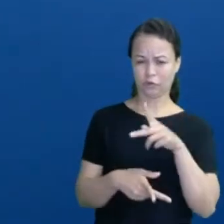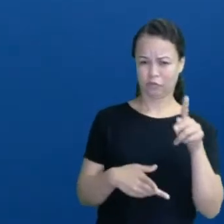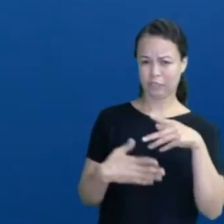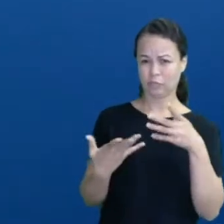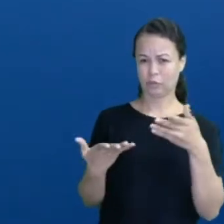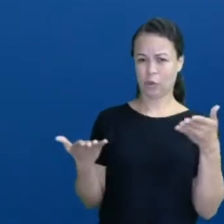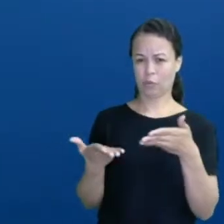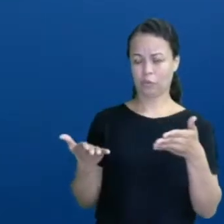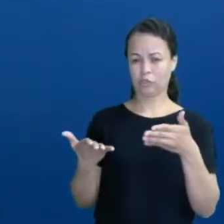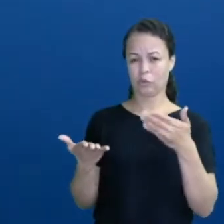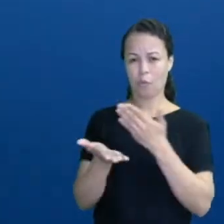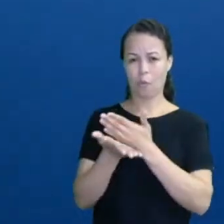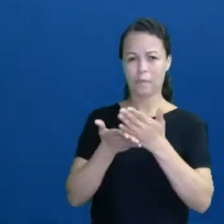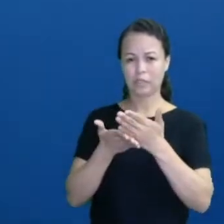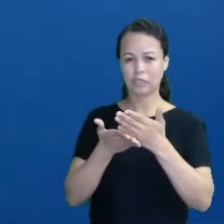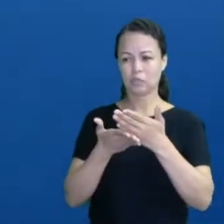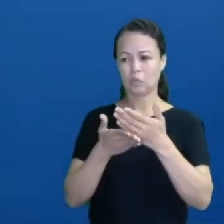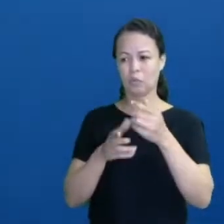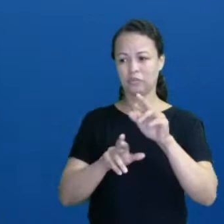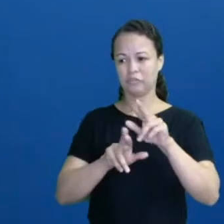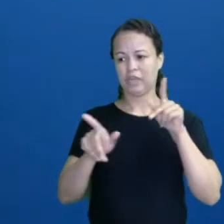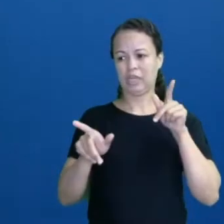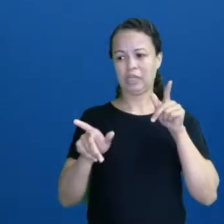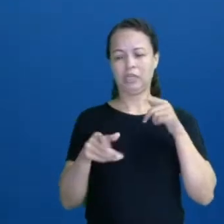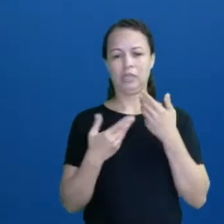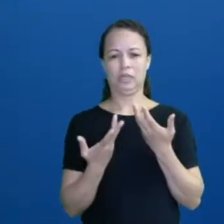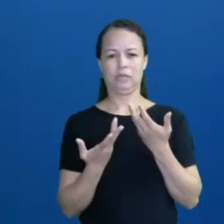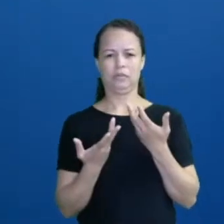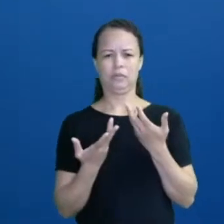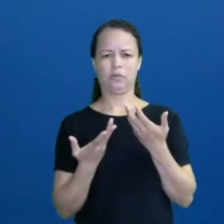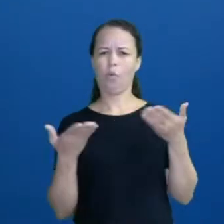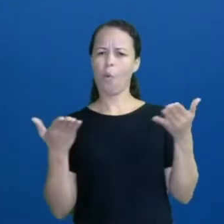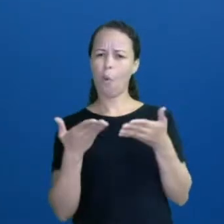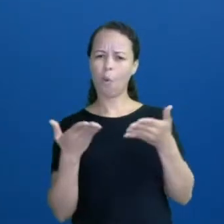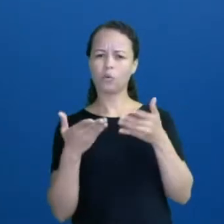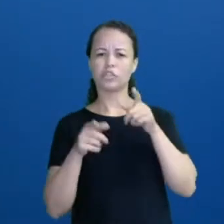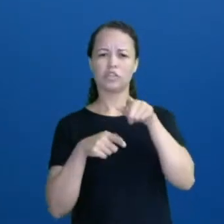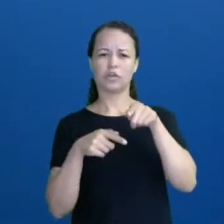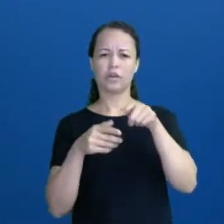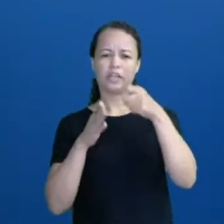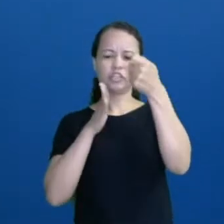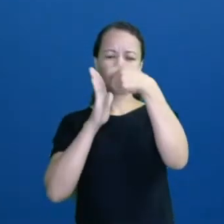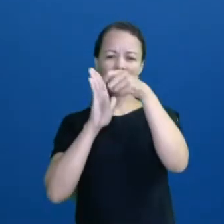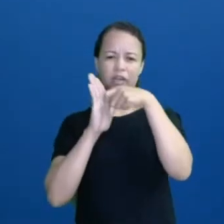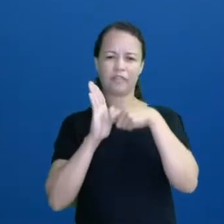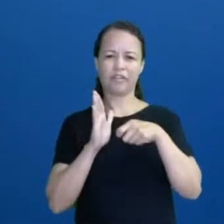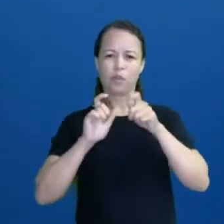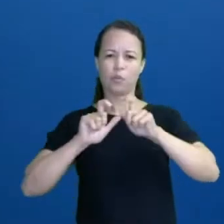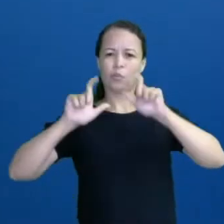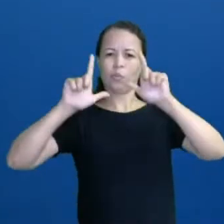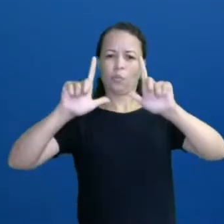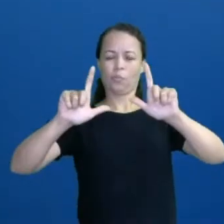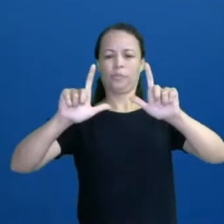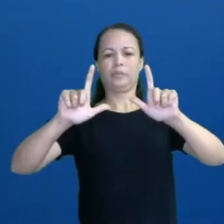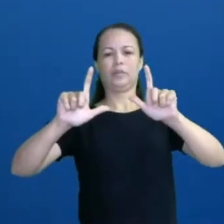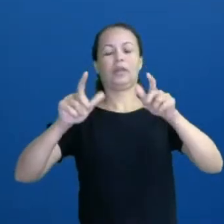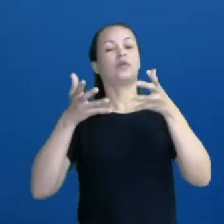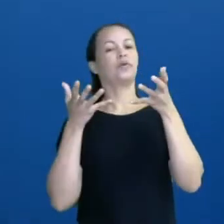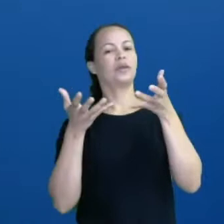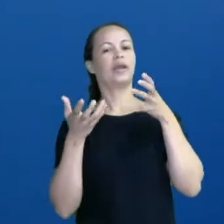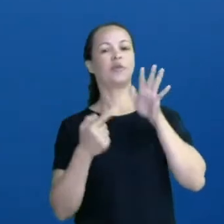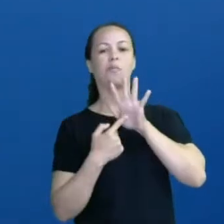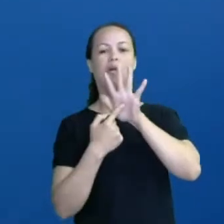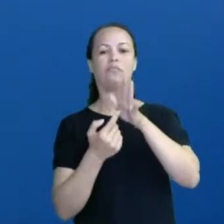começou diferente. A senhora escreveu aqui, ó, nesse quadrinho. Isso aí. É porque eu quero mostrar a